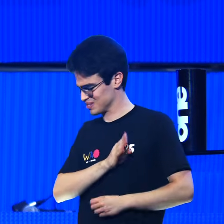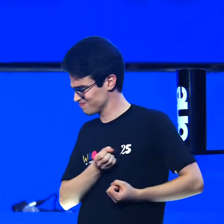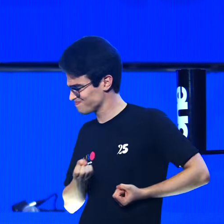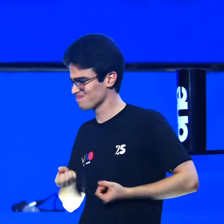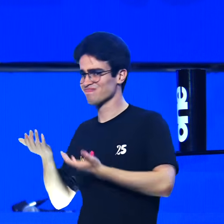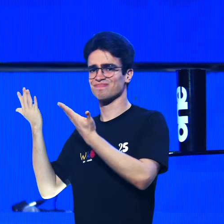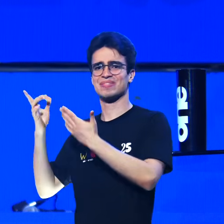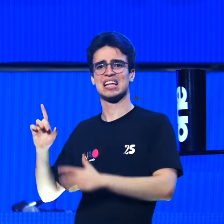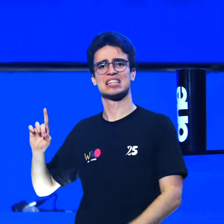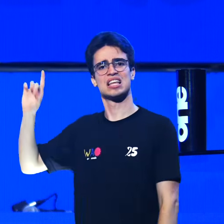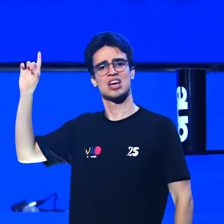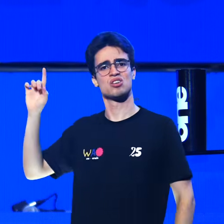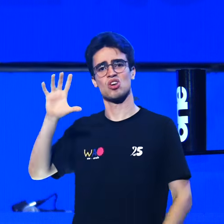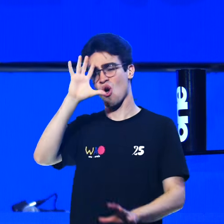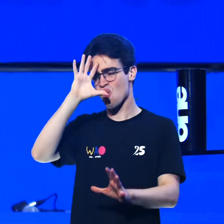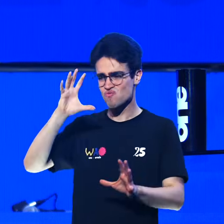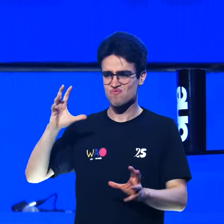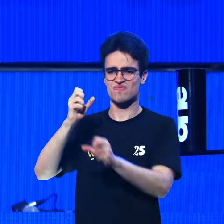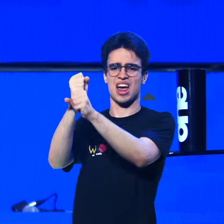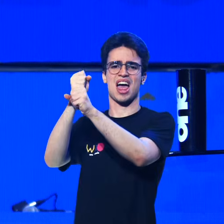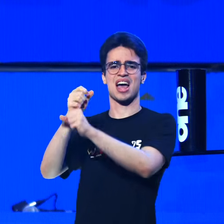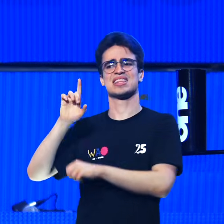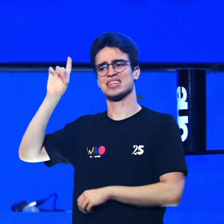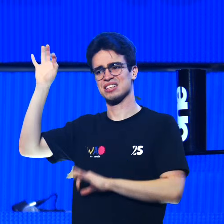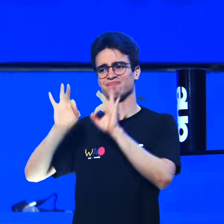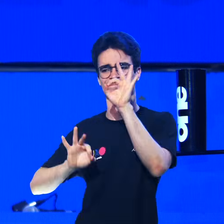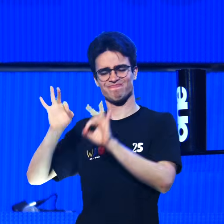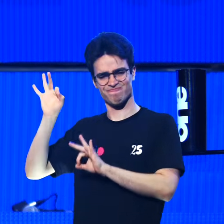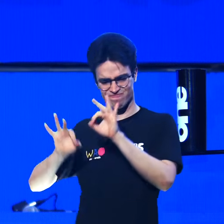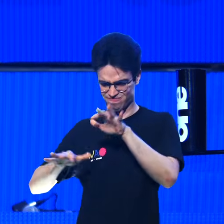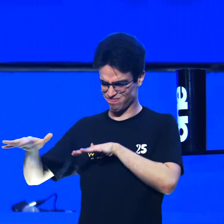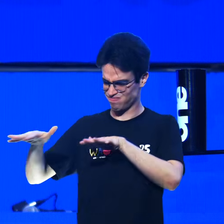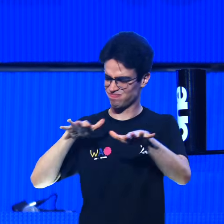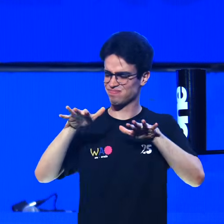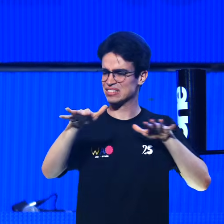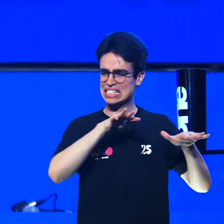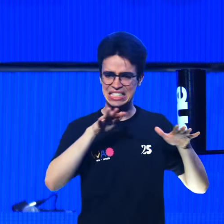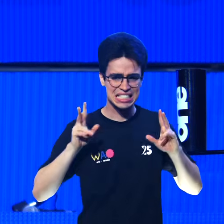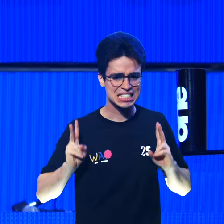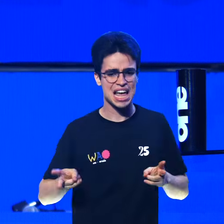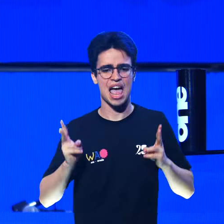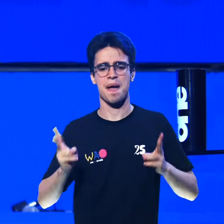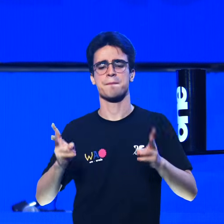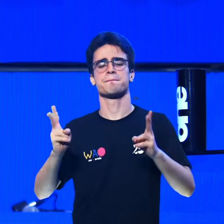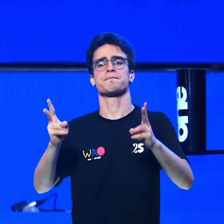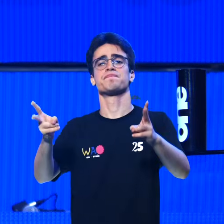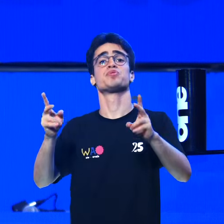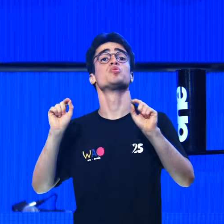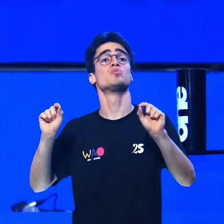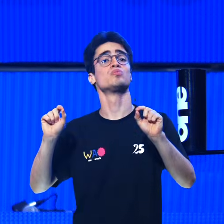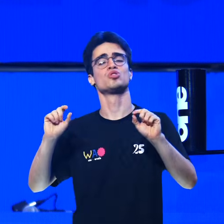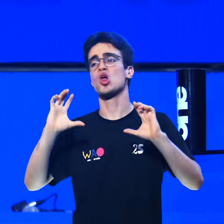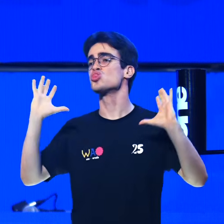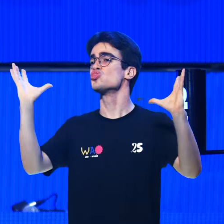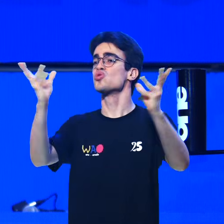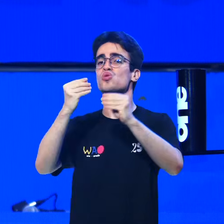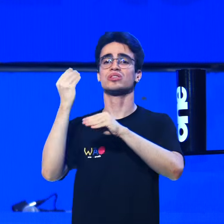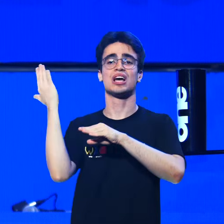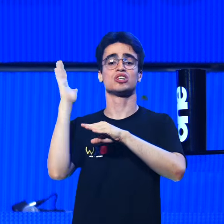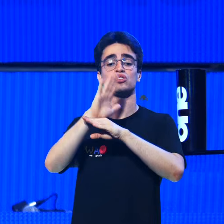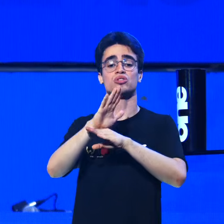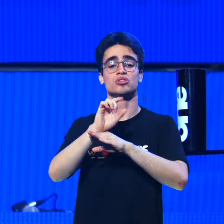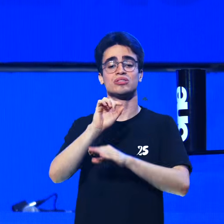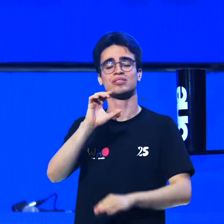confiar que Deus está movimentando. Ele sempre movimenta, porque todas as coisas cooperam